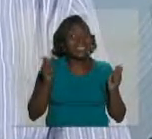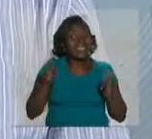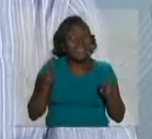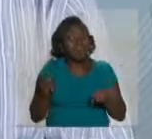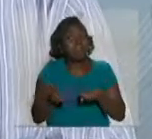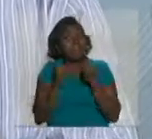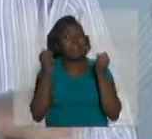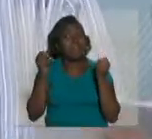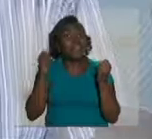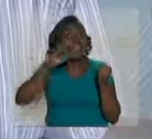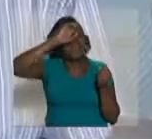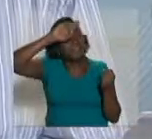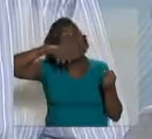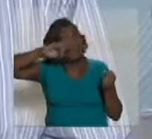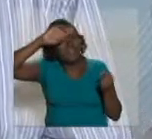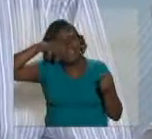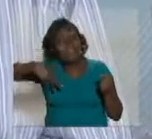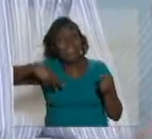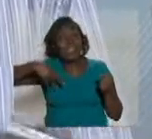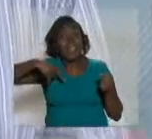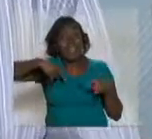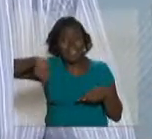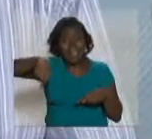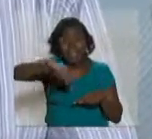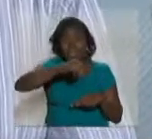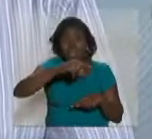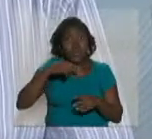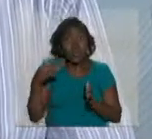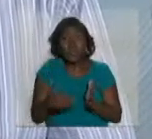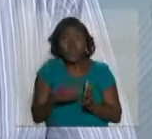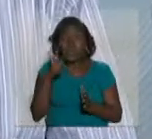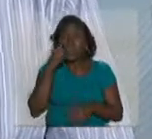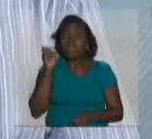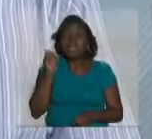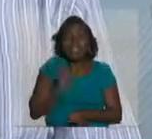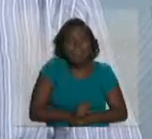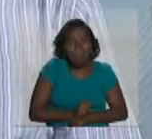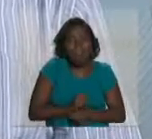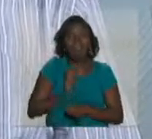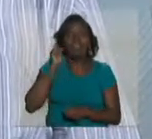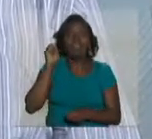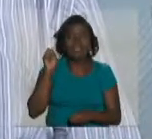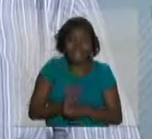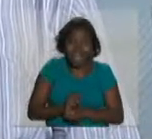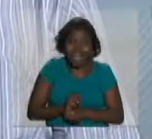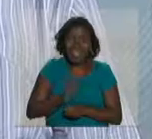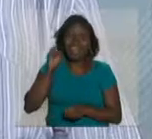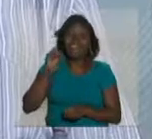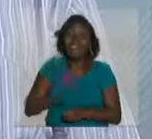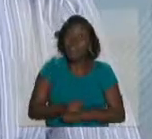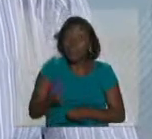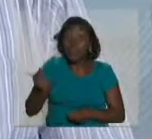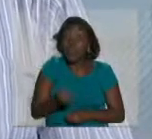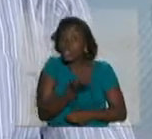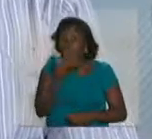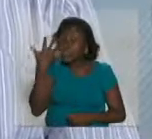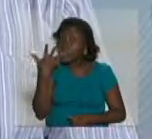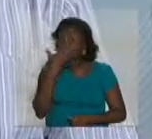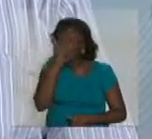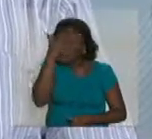para... todo ele fica travado. E aí uma quantidade muito